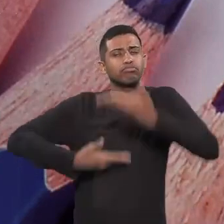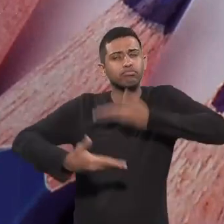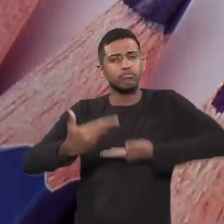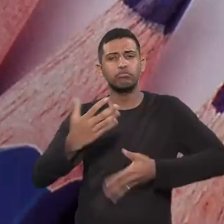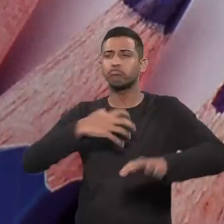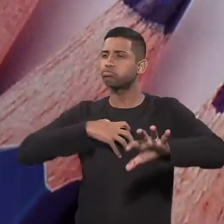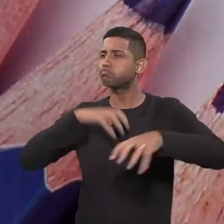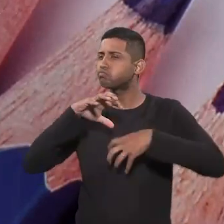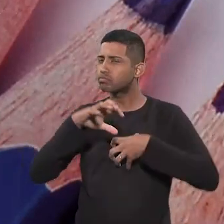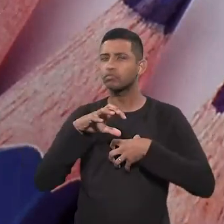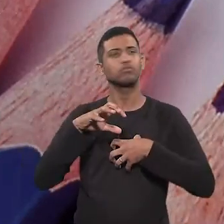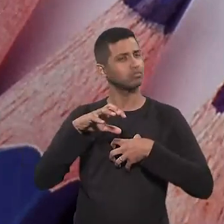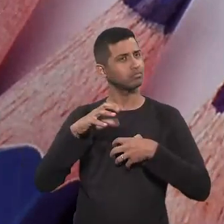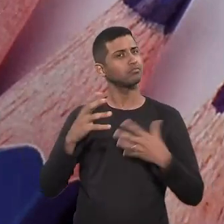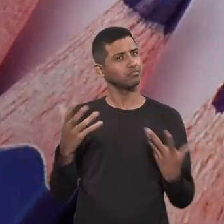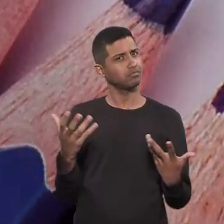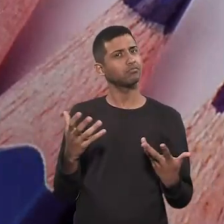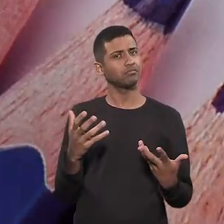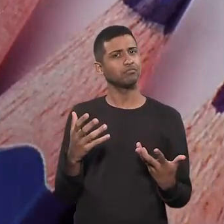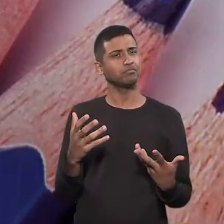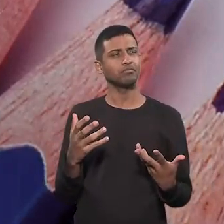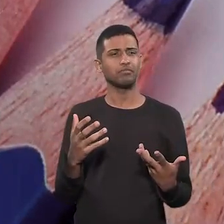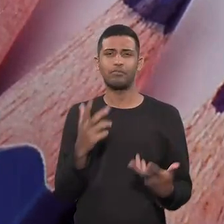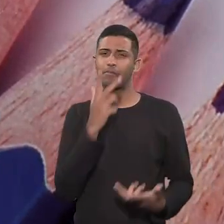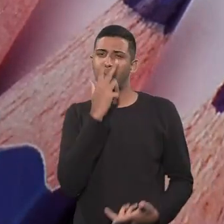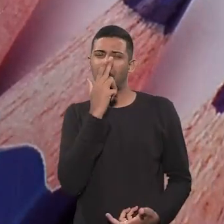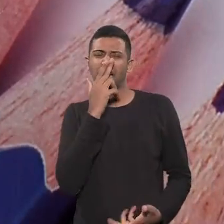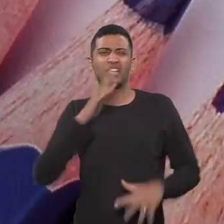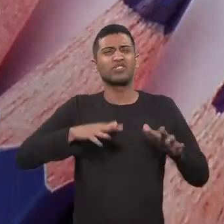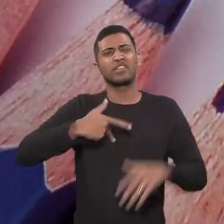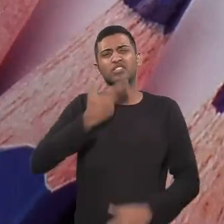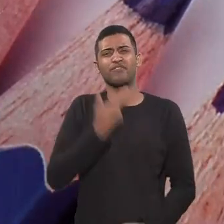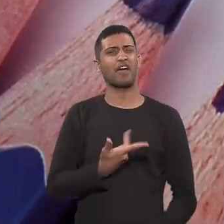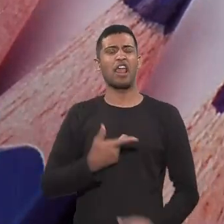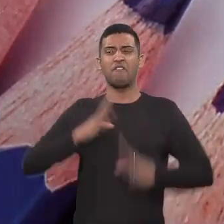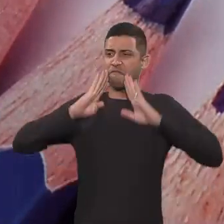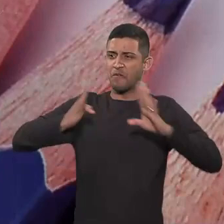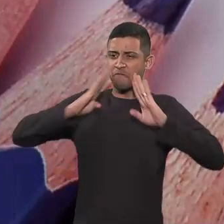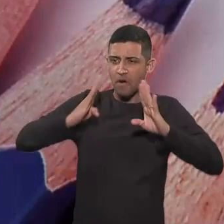consegue transmitir. É uma questão assim, grosso modo falando, as pessoas às vezes falam,